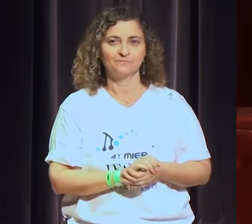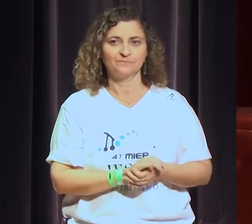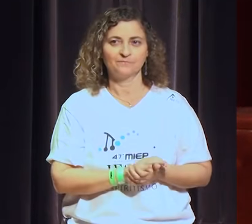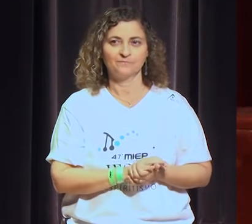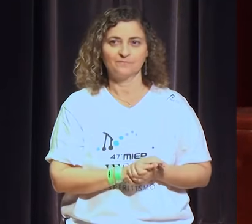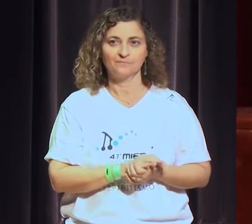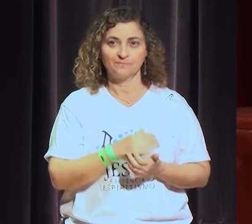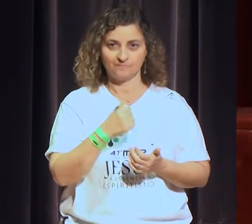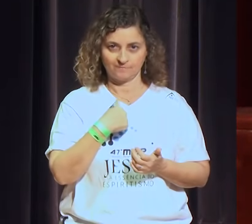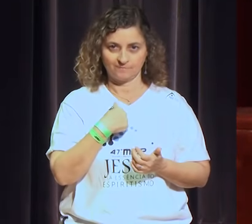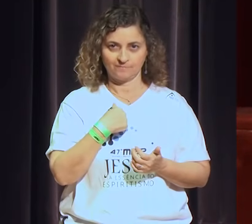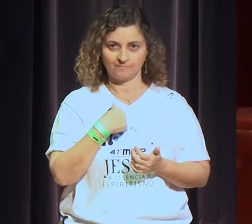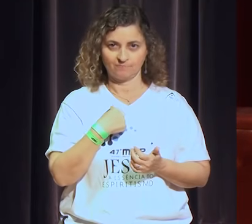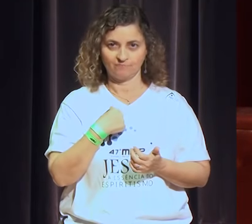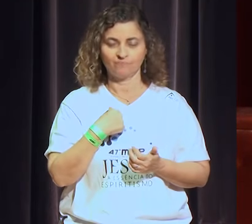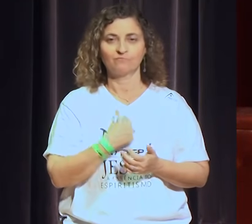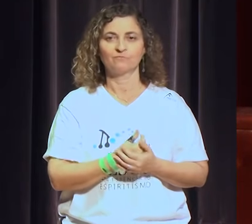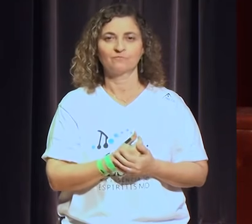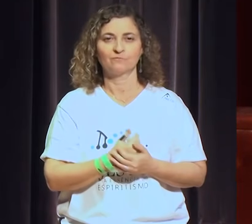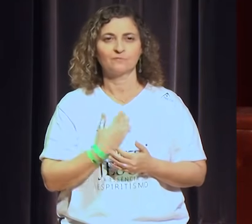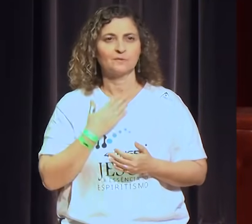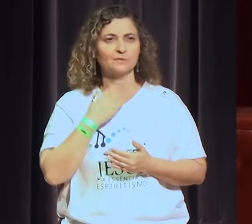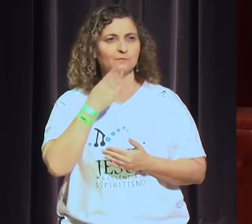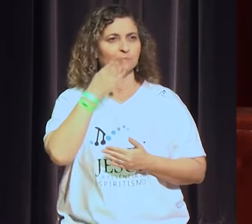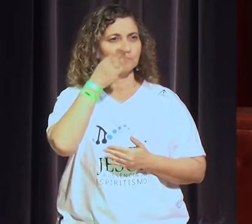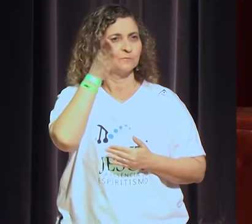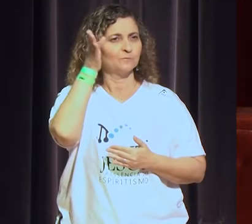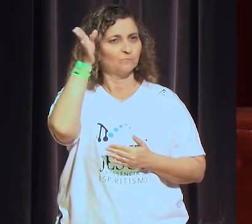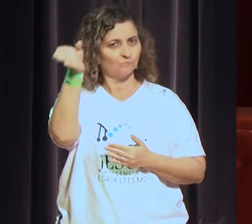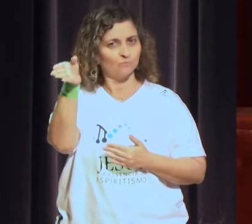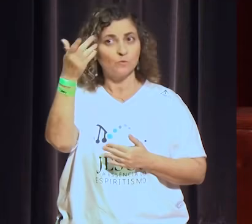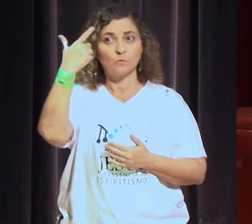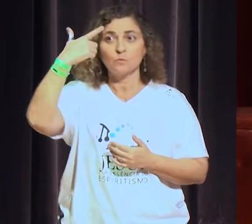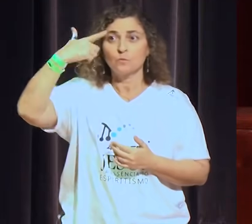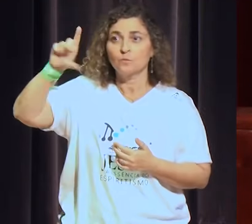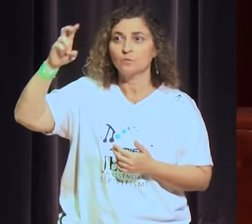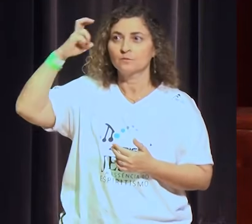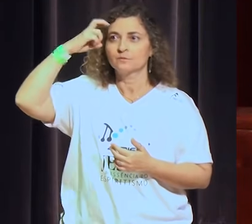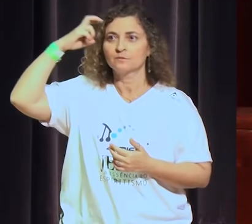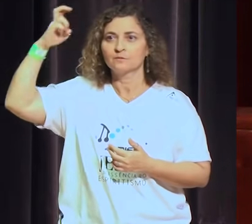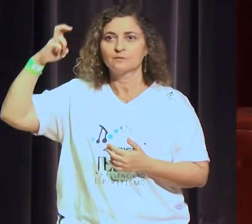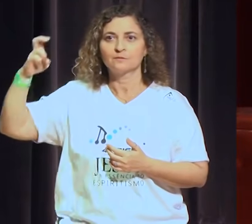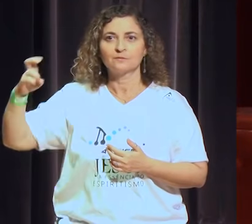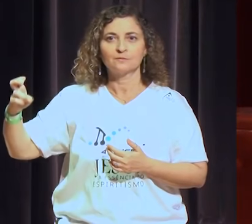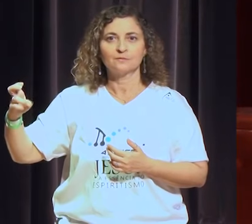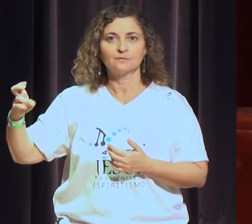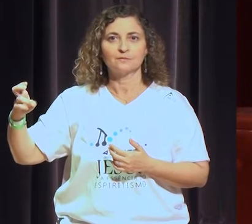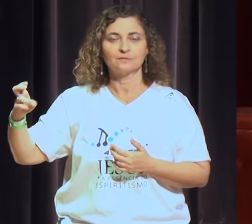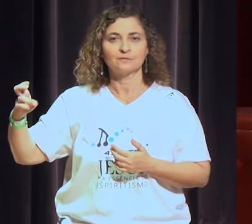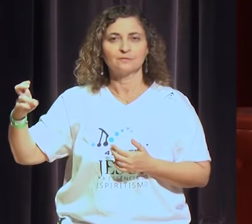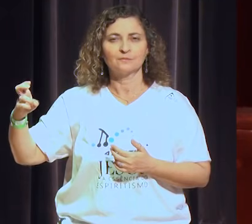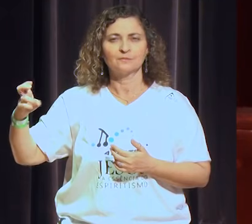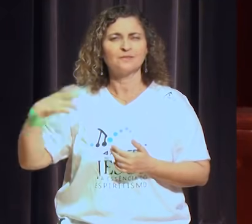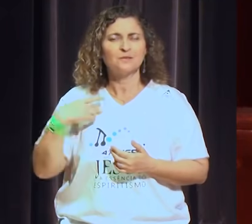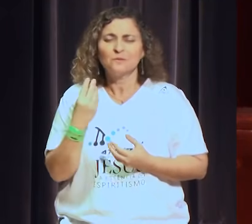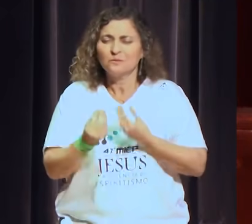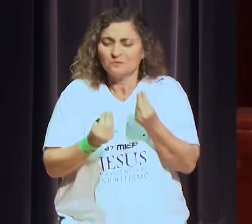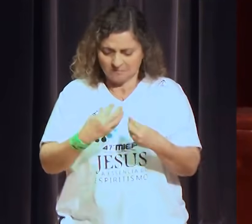Aí você sai daqui, vai lá no país do outro e fica alimentando vibração de preconceito com o